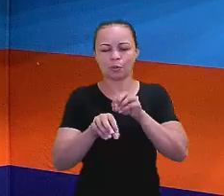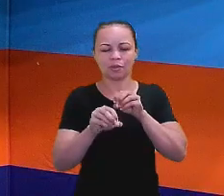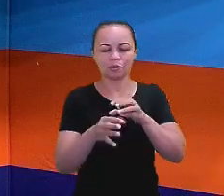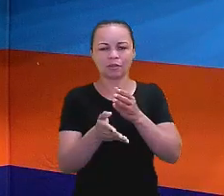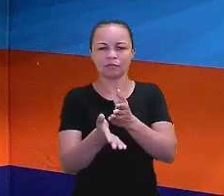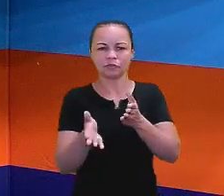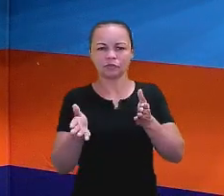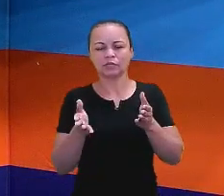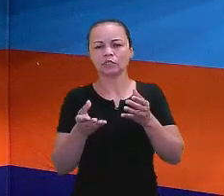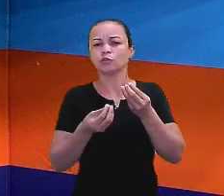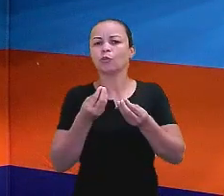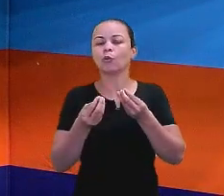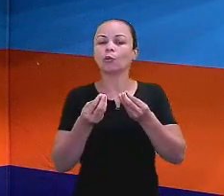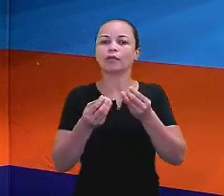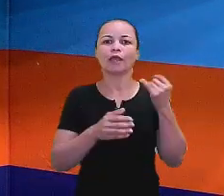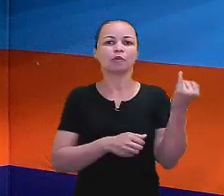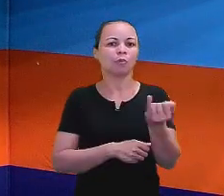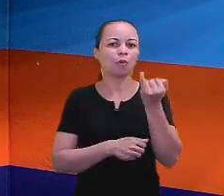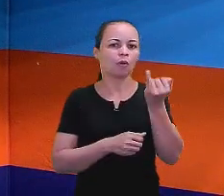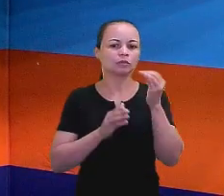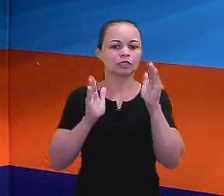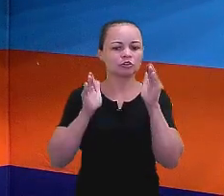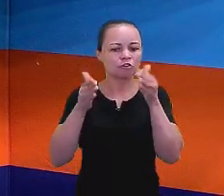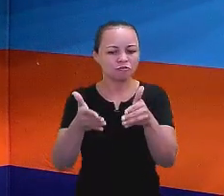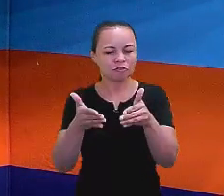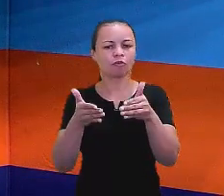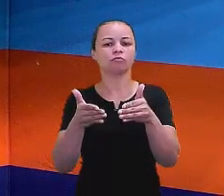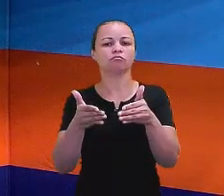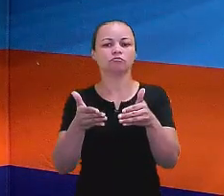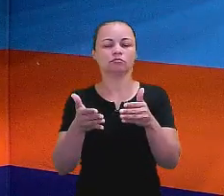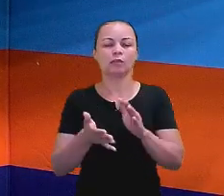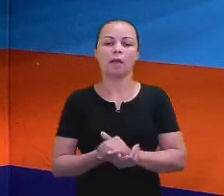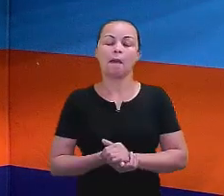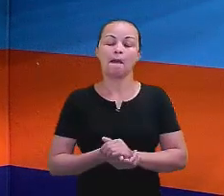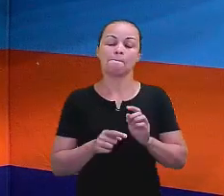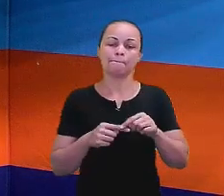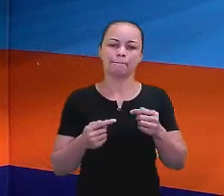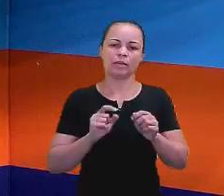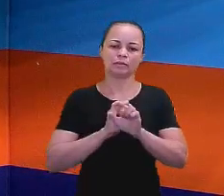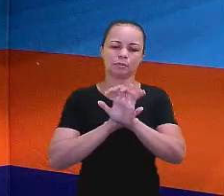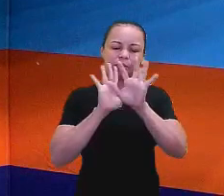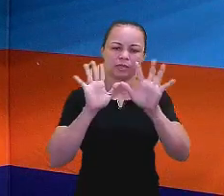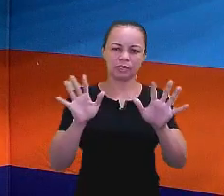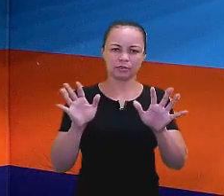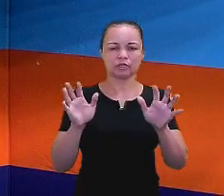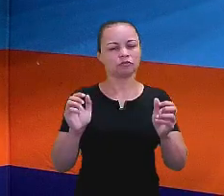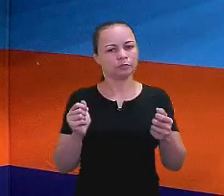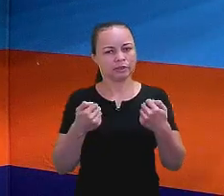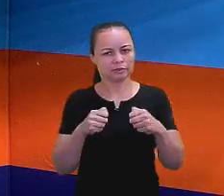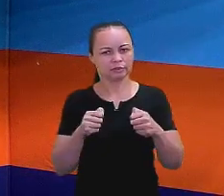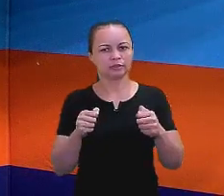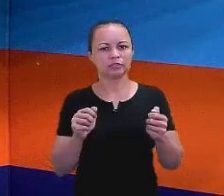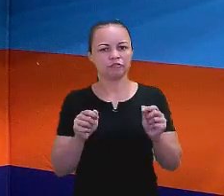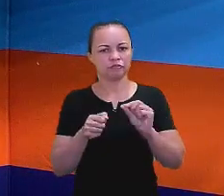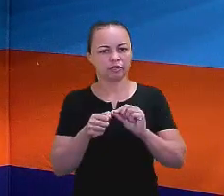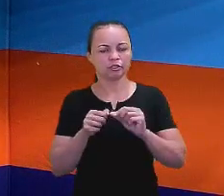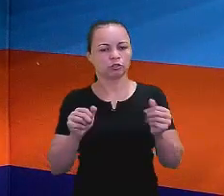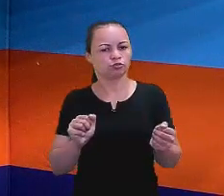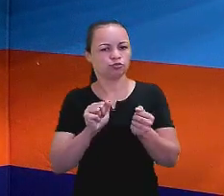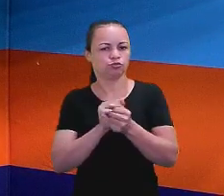que é crucial no momento para eu trazer para vocês. Mas a ampliação vocês precisam fazer com os professores,